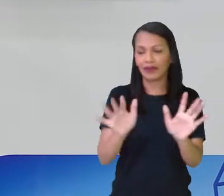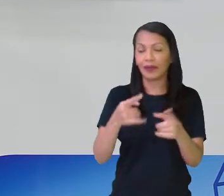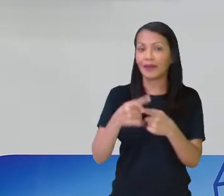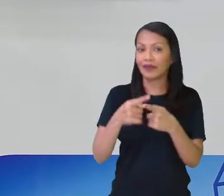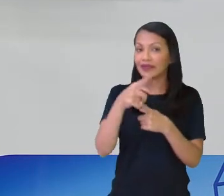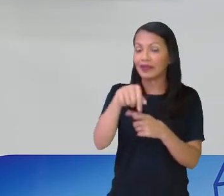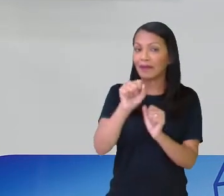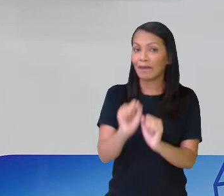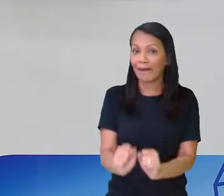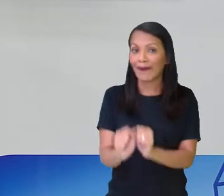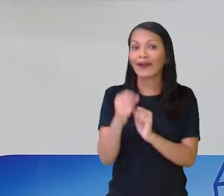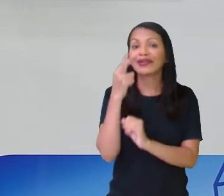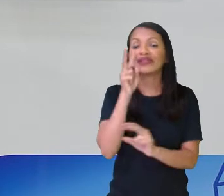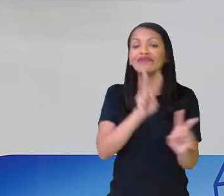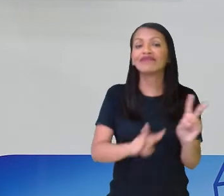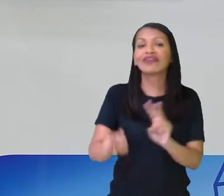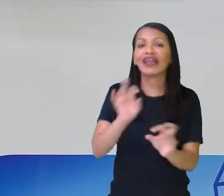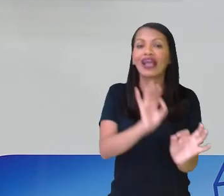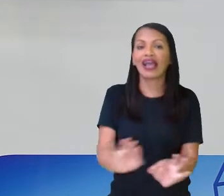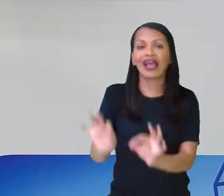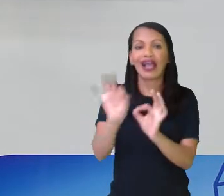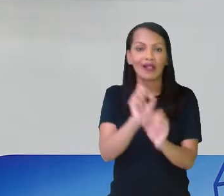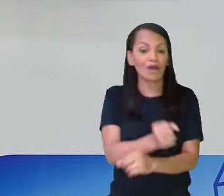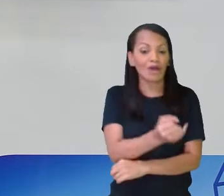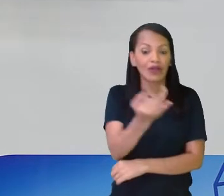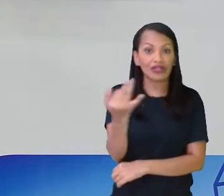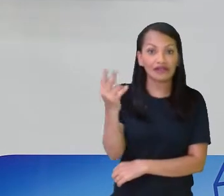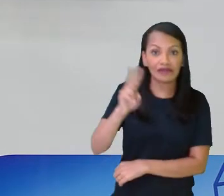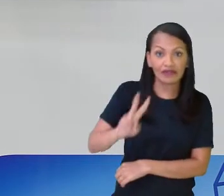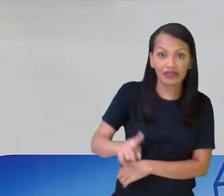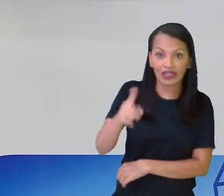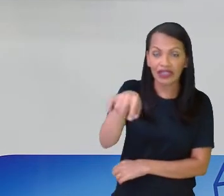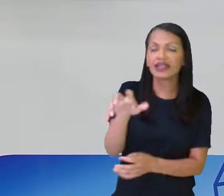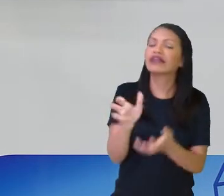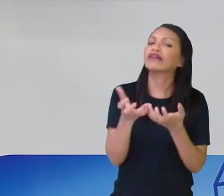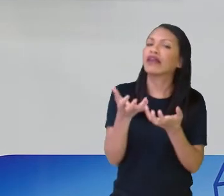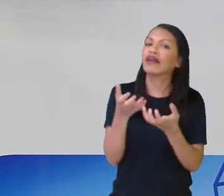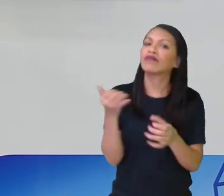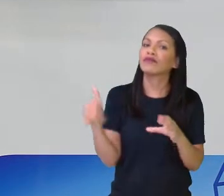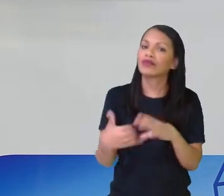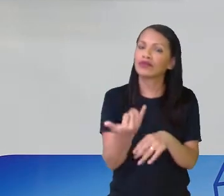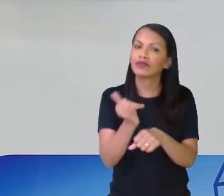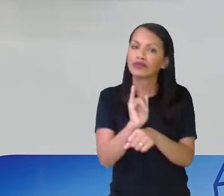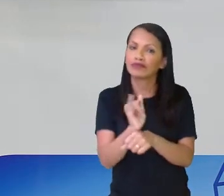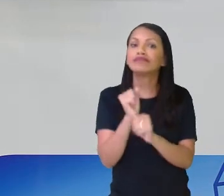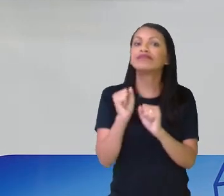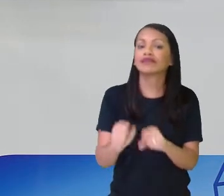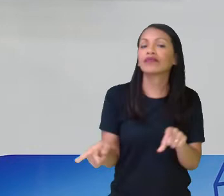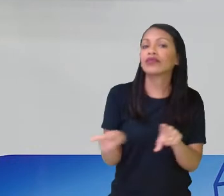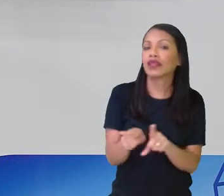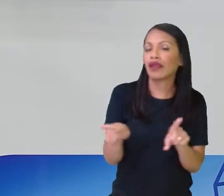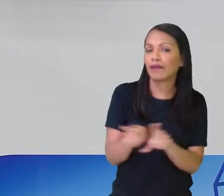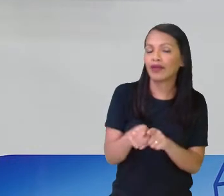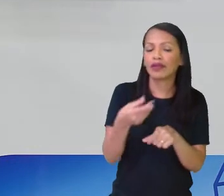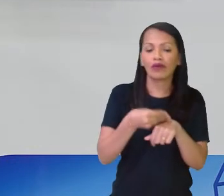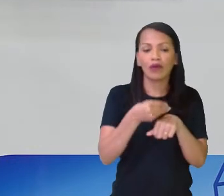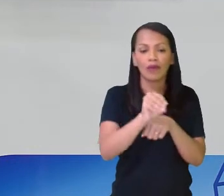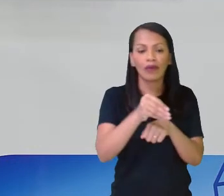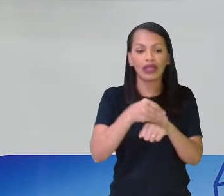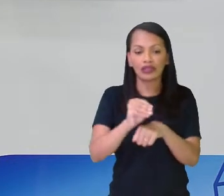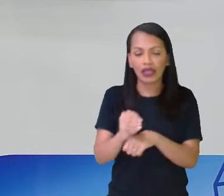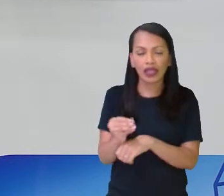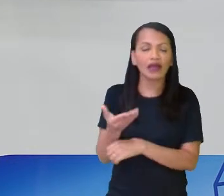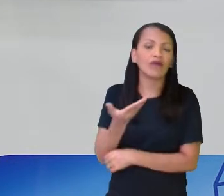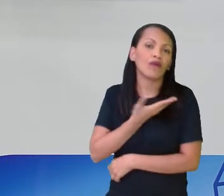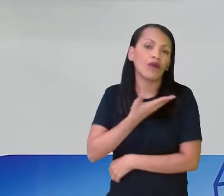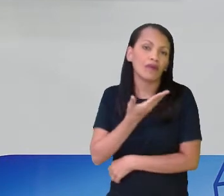quiser no nosso canal do Educa Recife, também no YouTube. Isso mesmo, inclusive pode compartilhar com seus amigos, seus familiares,